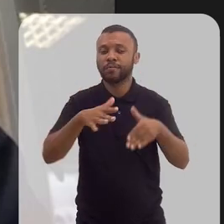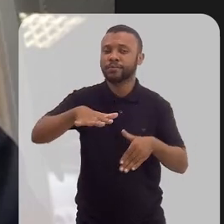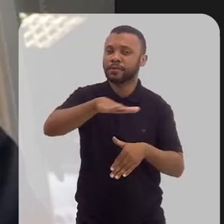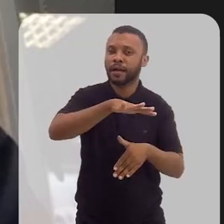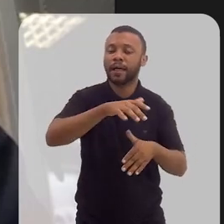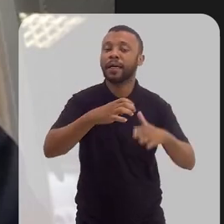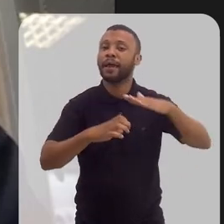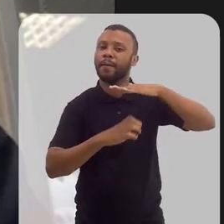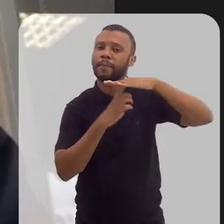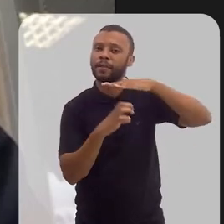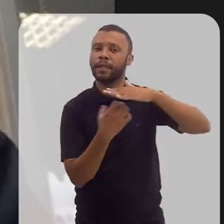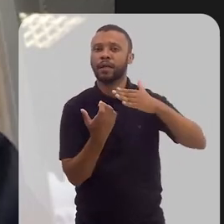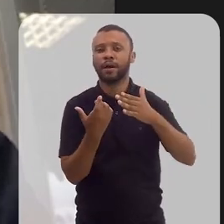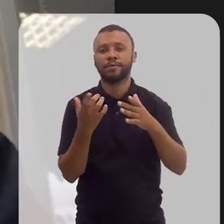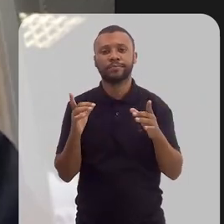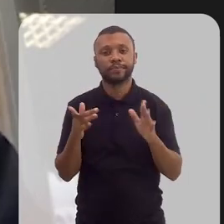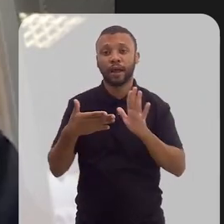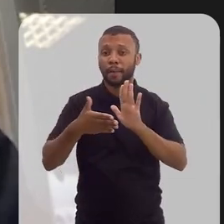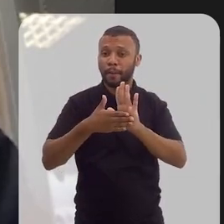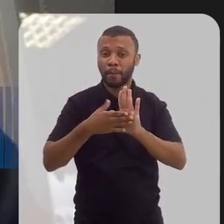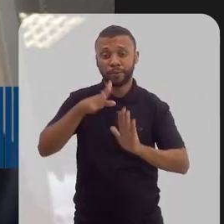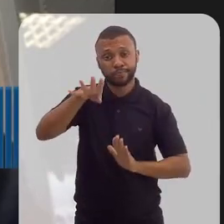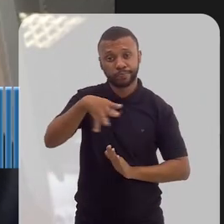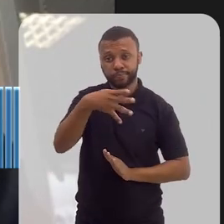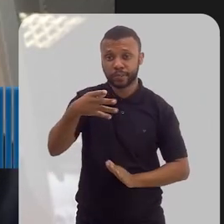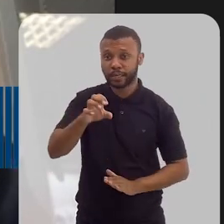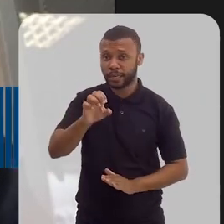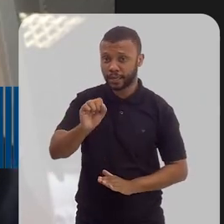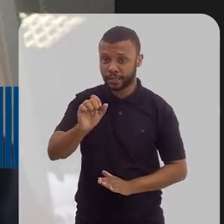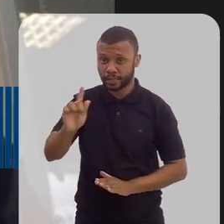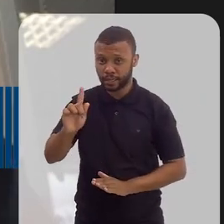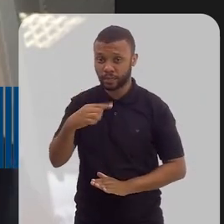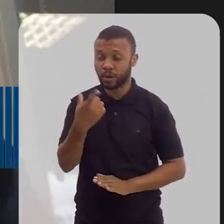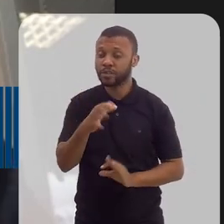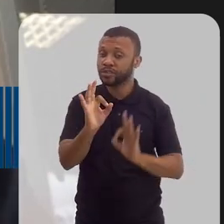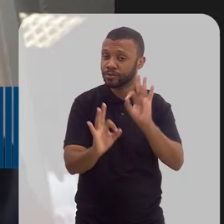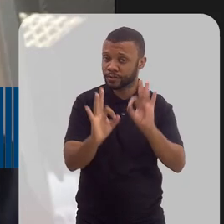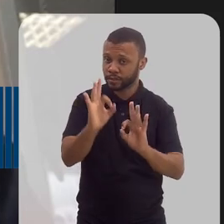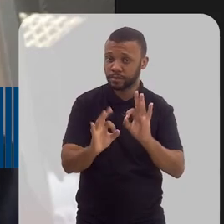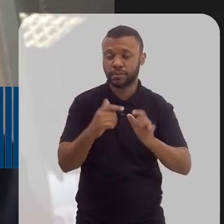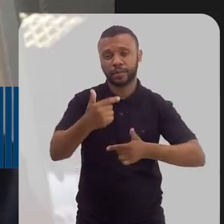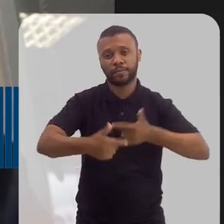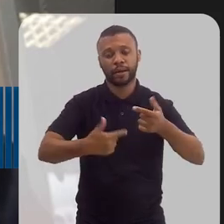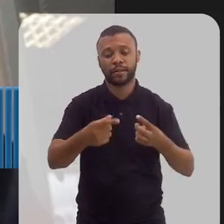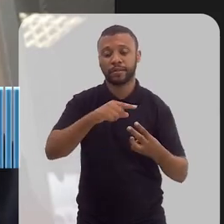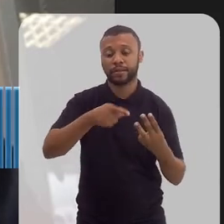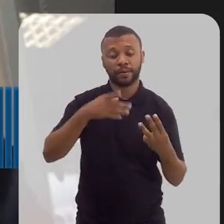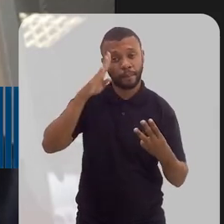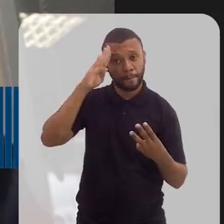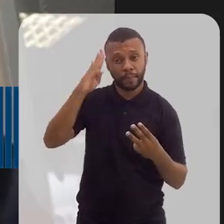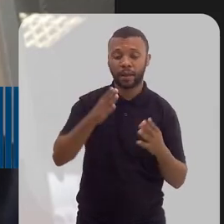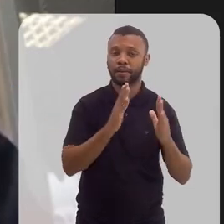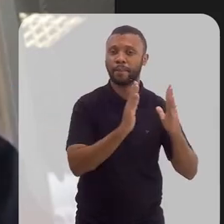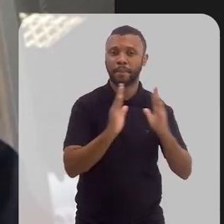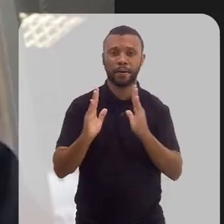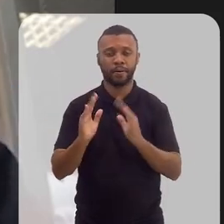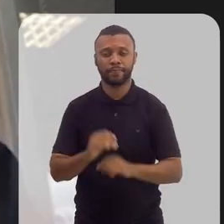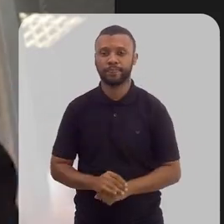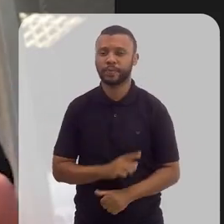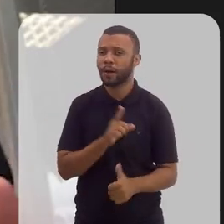ESG. A gente dividiu esse trabalho em três grandes etapas, vamos chamar assim, né? Uma primeira etapa